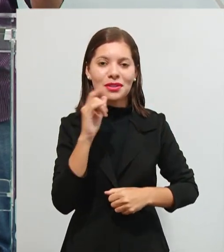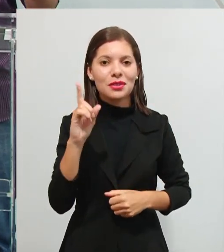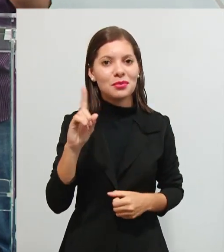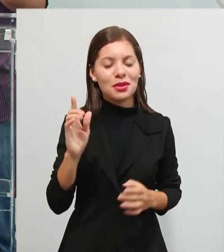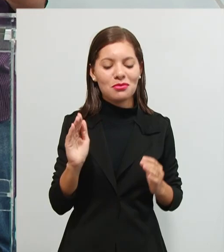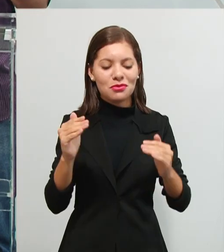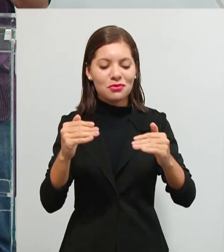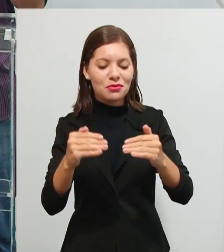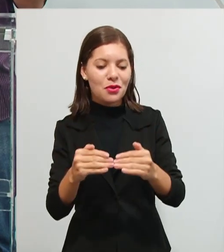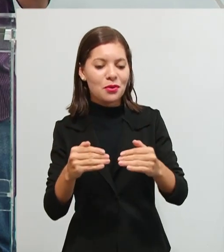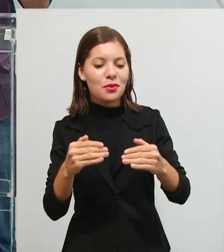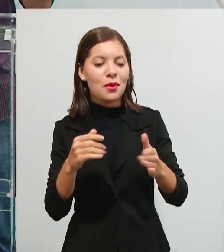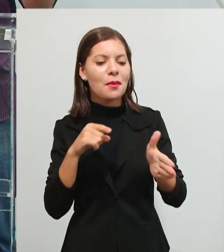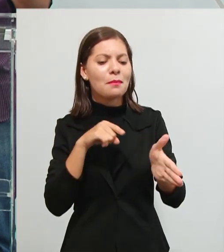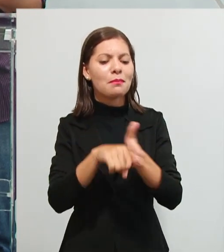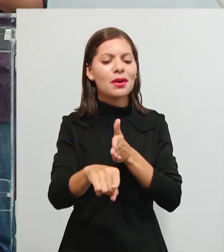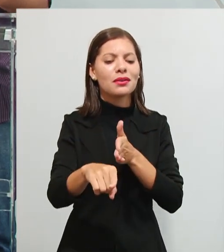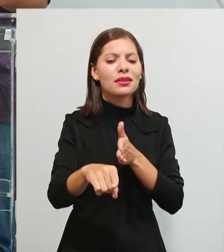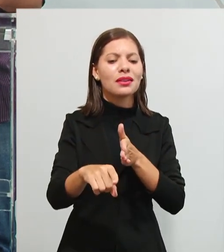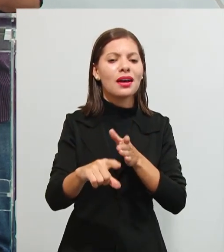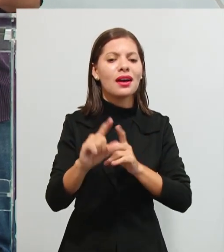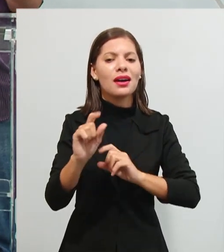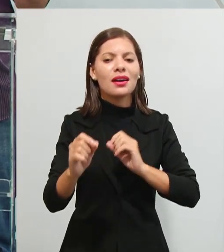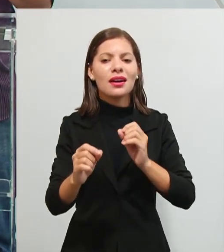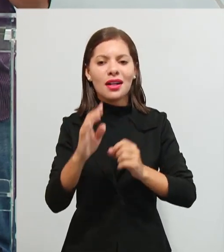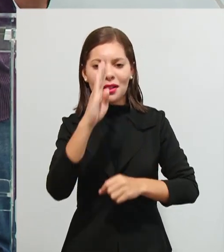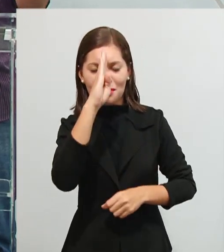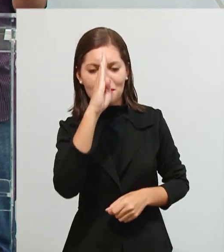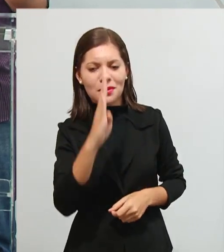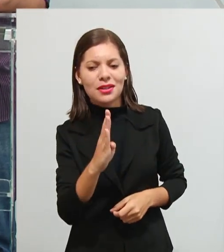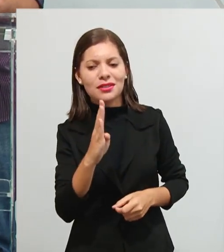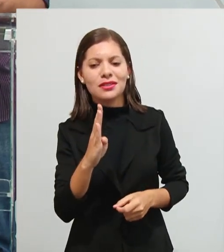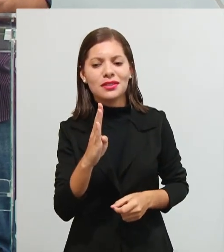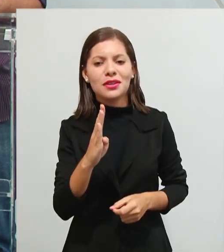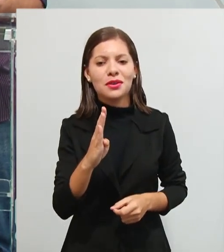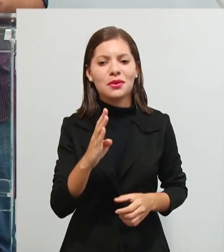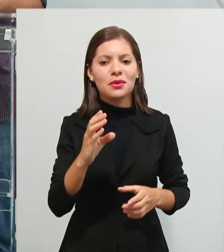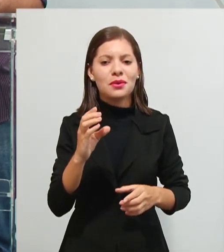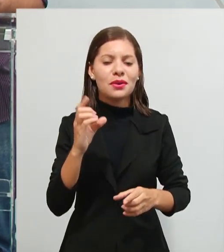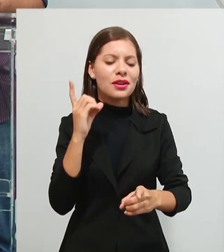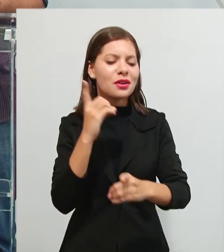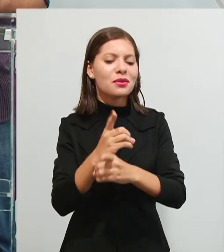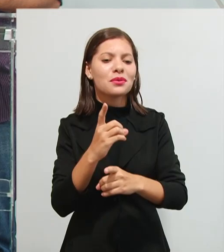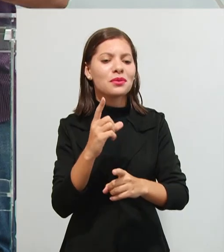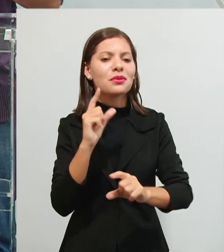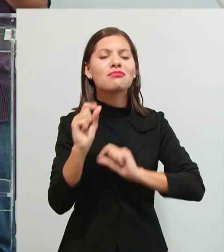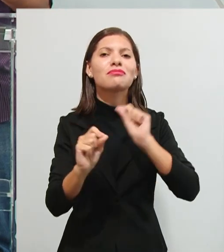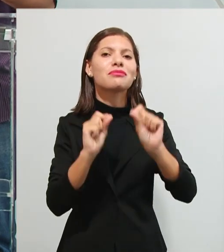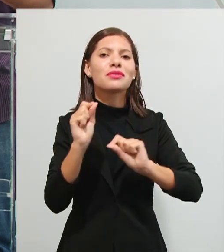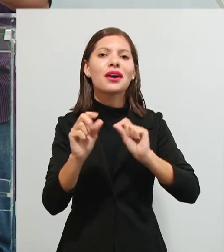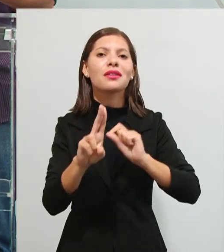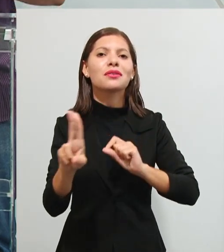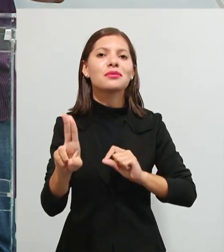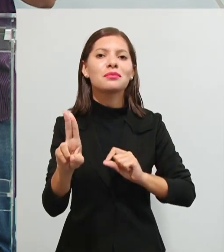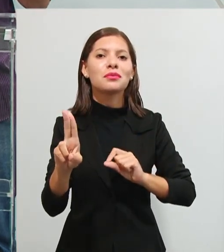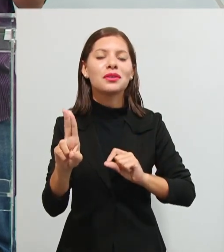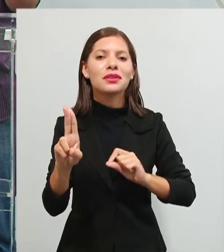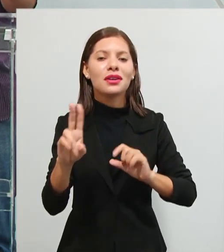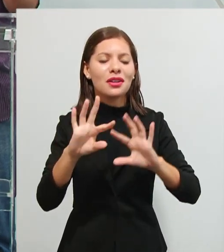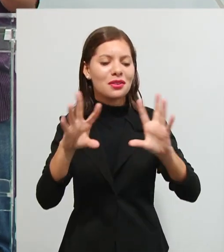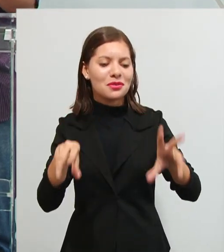de discussão perguntar quem descobriu o Brasil. Todo mundo vai digitar a mesma resposta. Então não tem objetivo